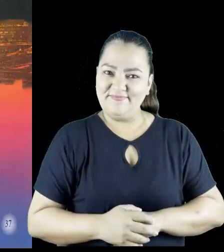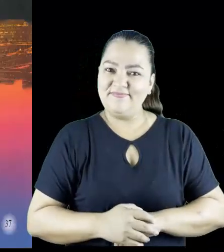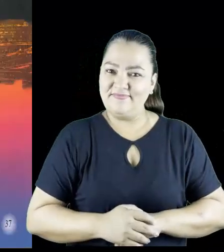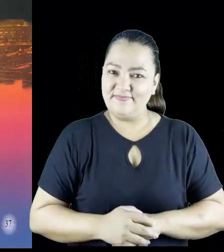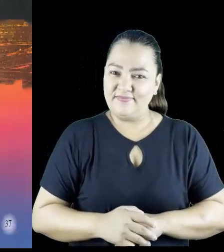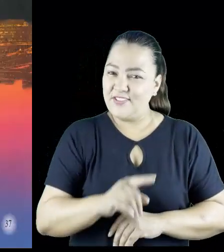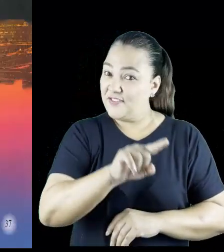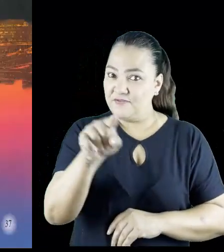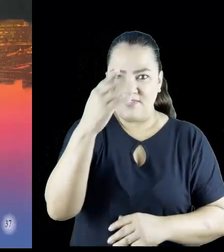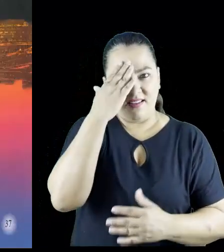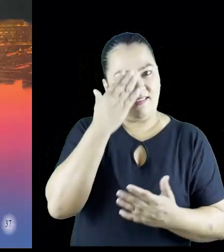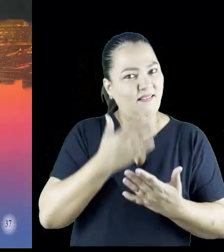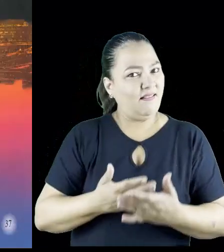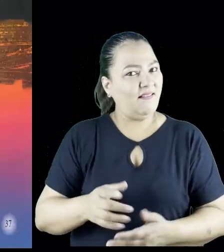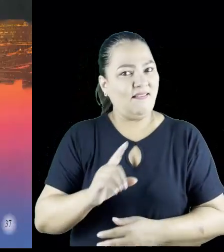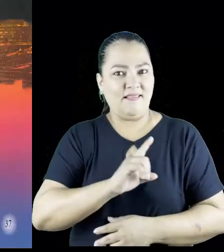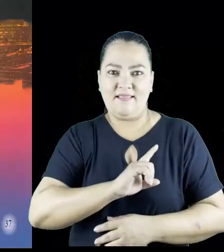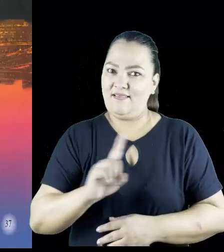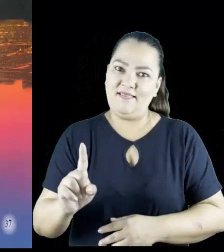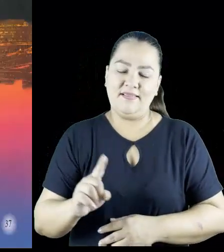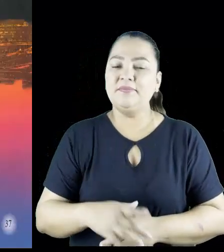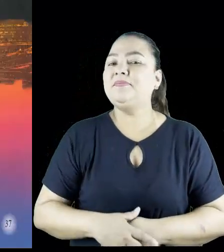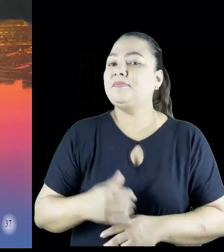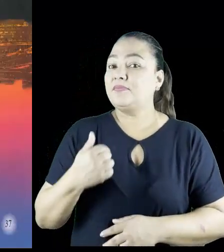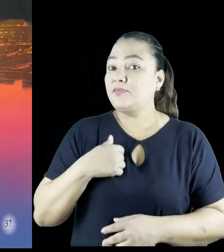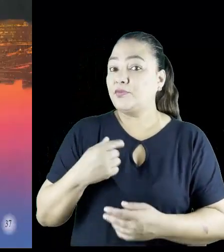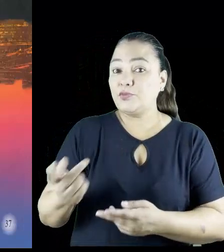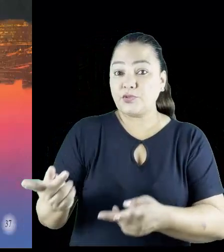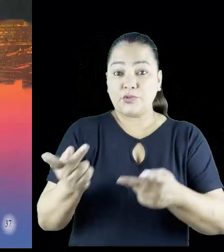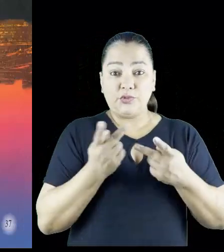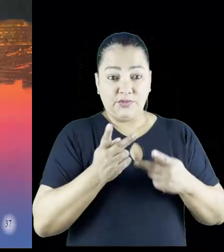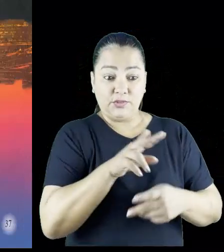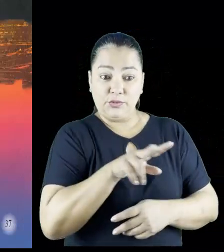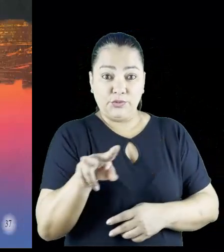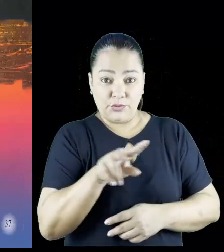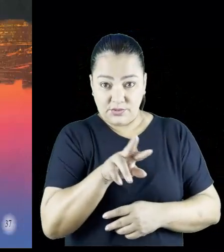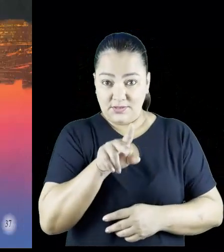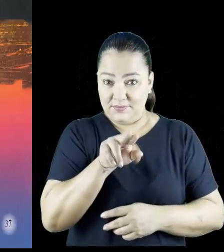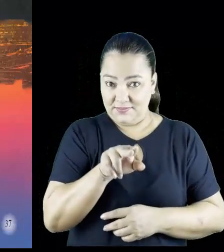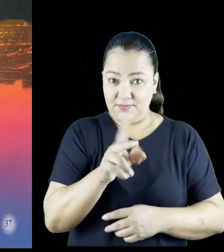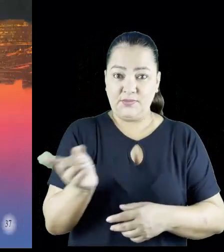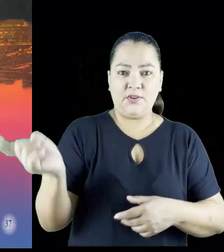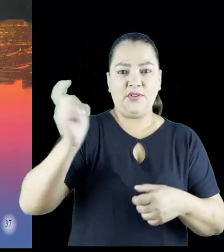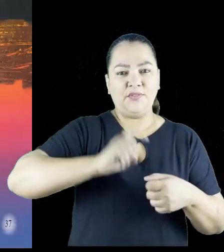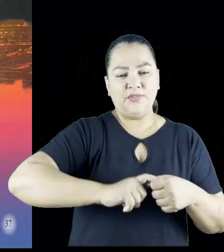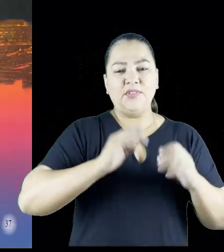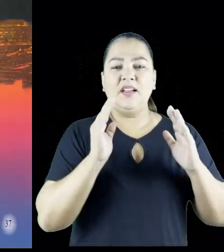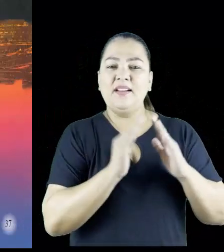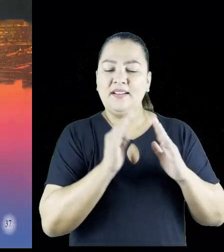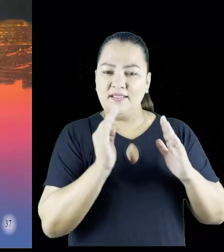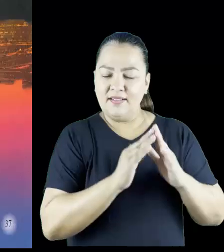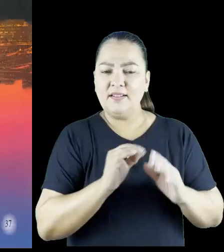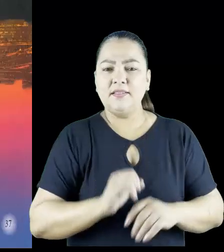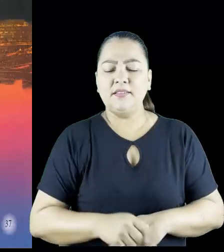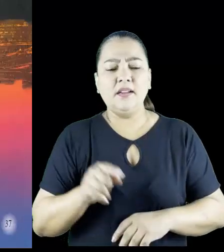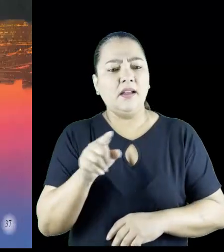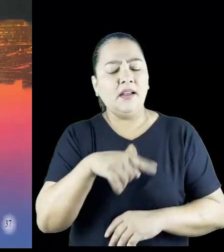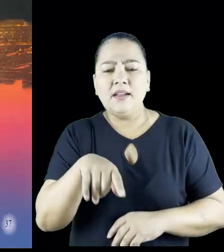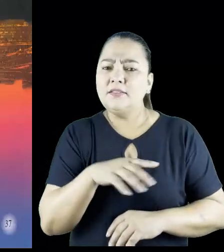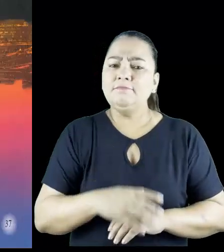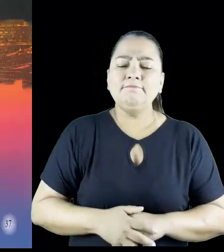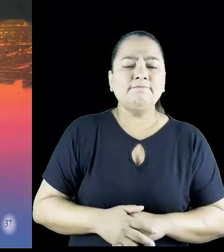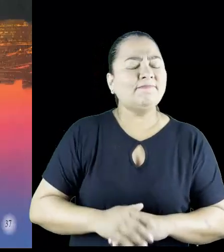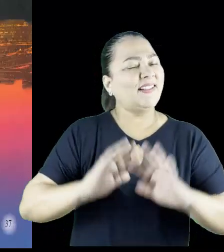emoção. Vocês não vão acreditar! Quando eu convidei o Carlos e a Carmen para voltar para a casa